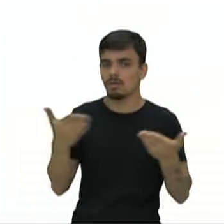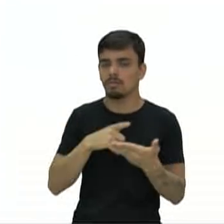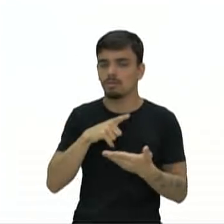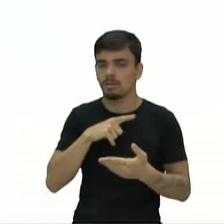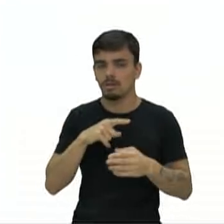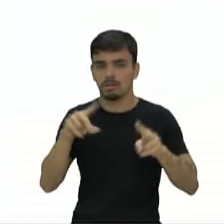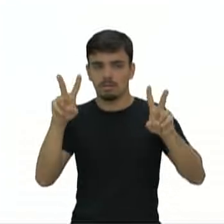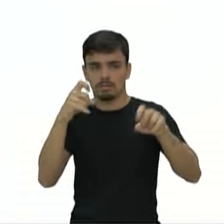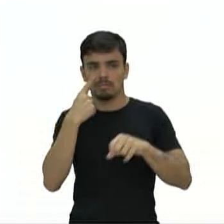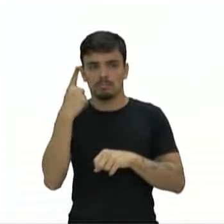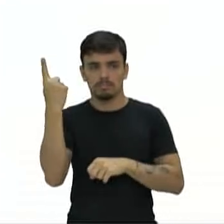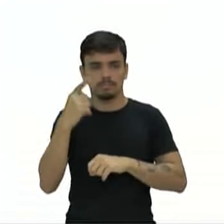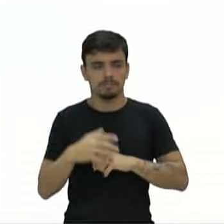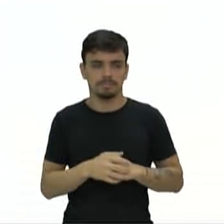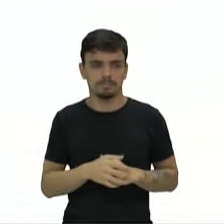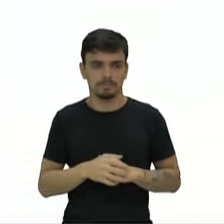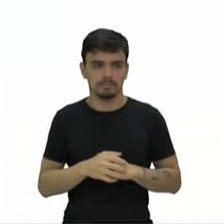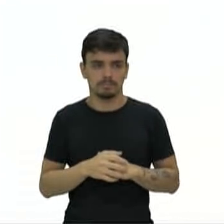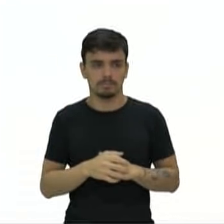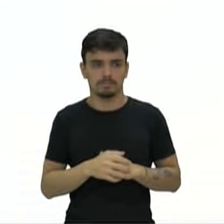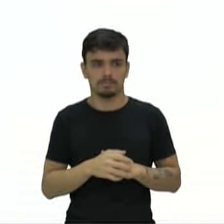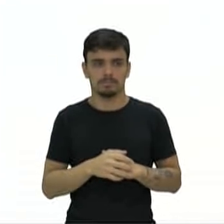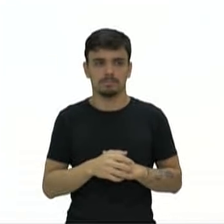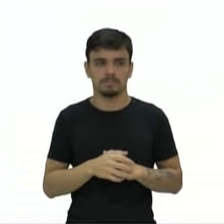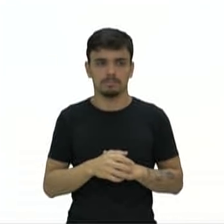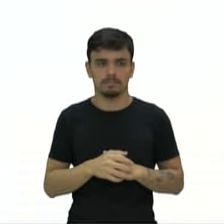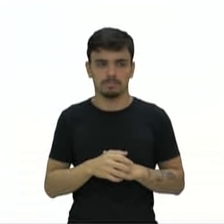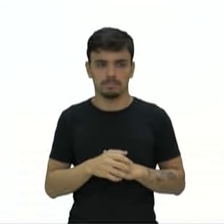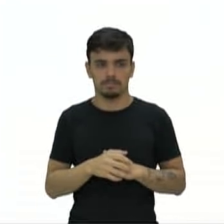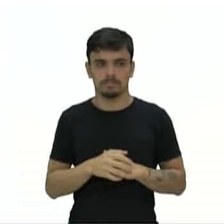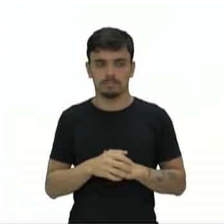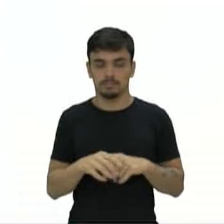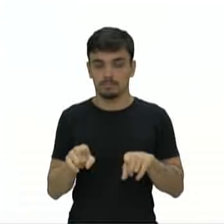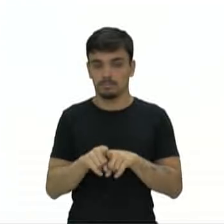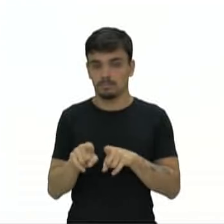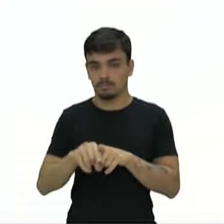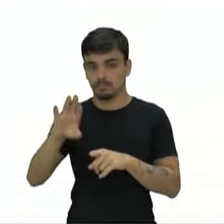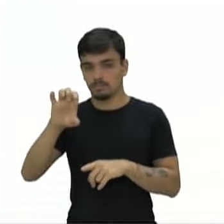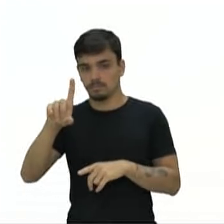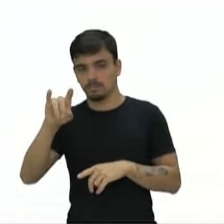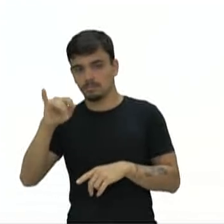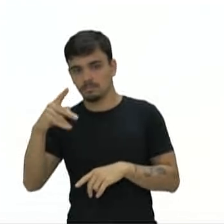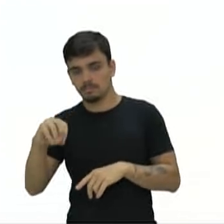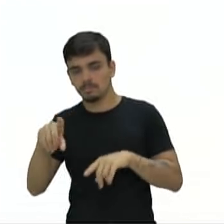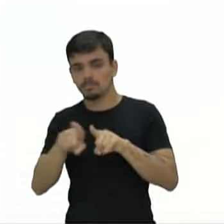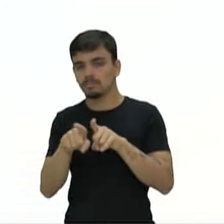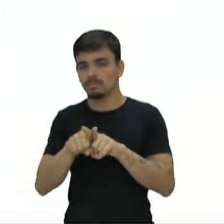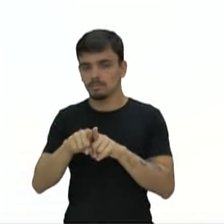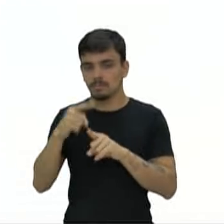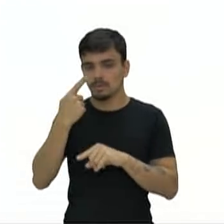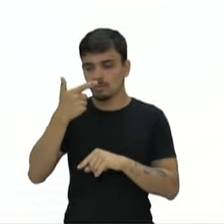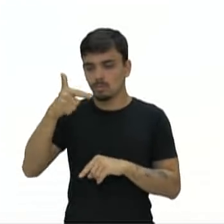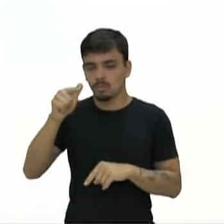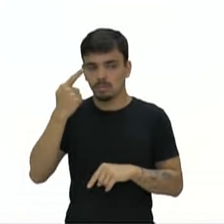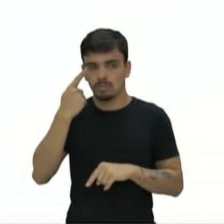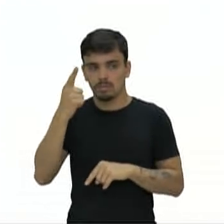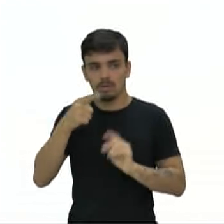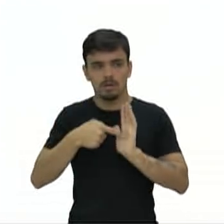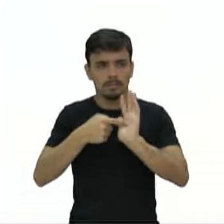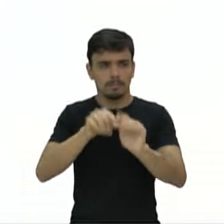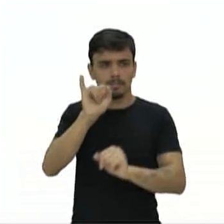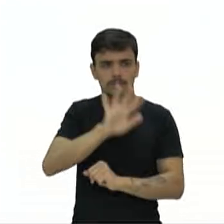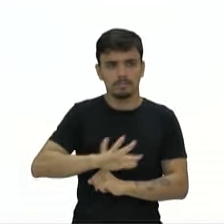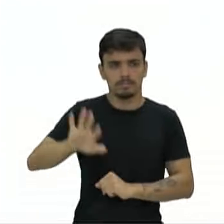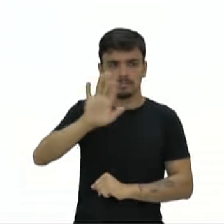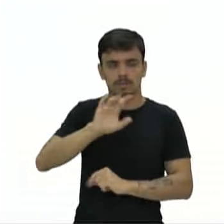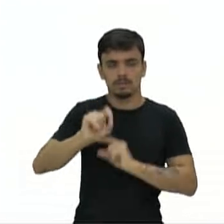Eurípides, Prometeu acorrentado, de Ésquilo e Édipo, de Sófocles. Aqui uma estátua representando Sófocles